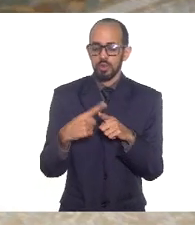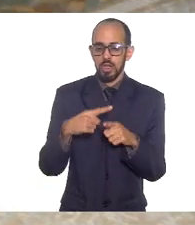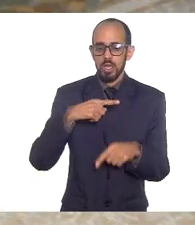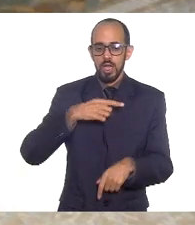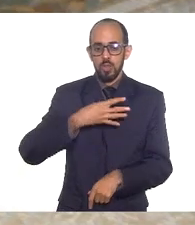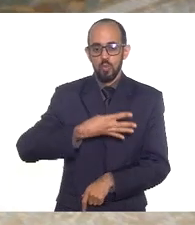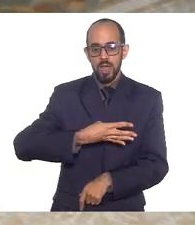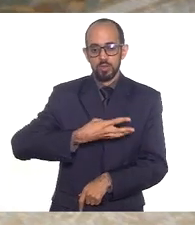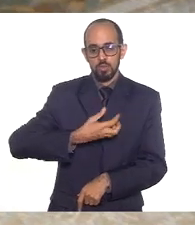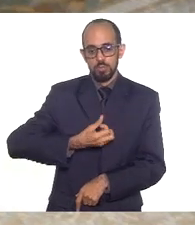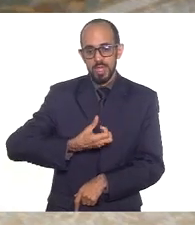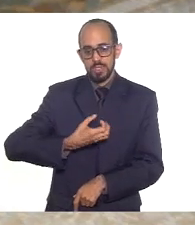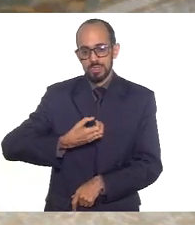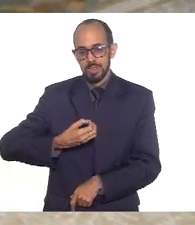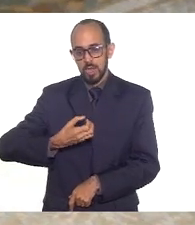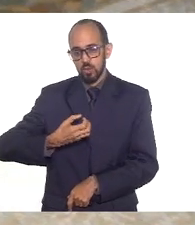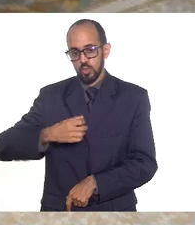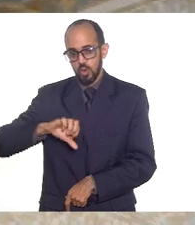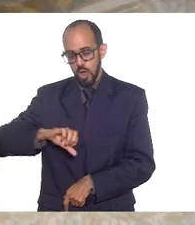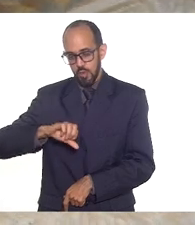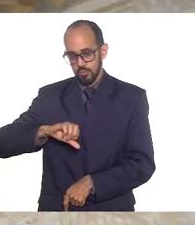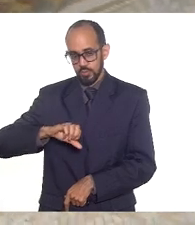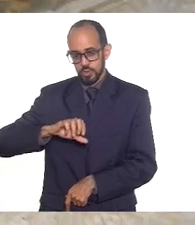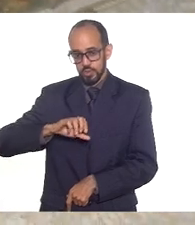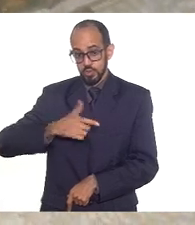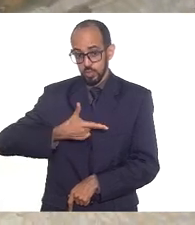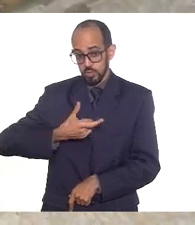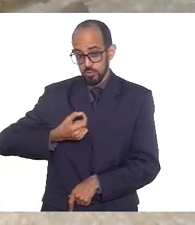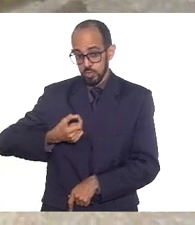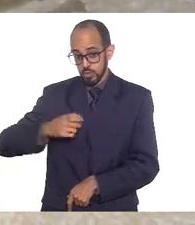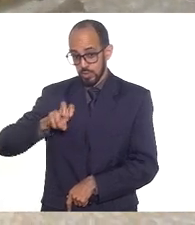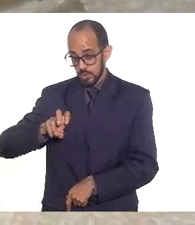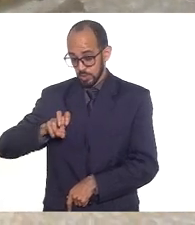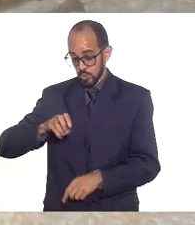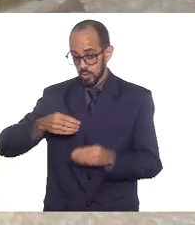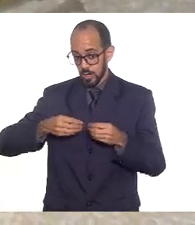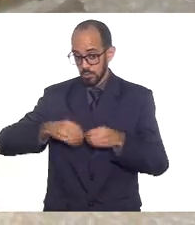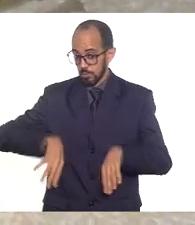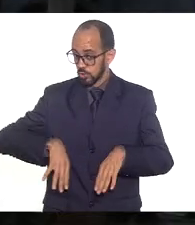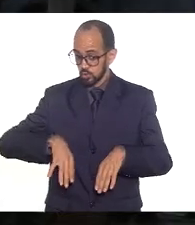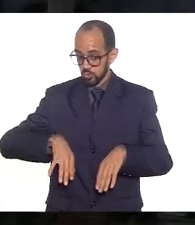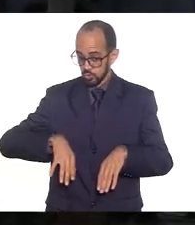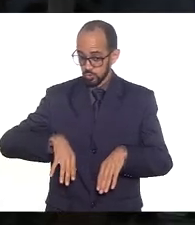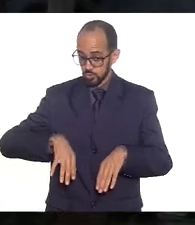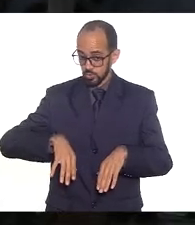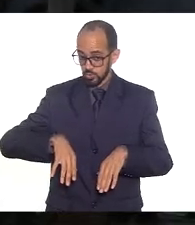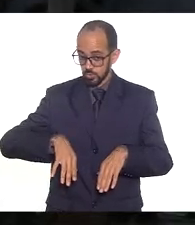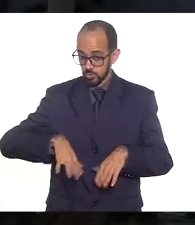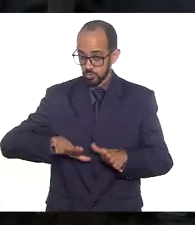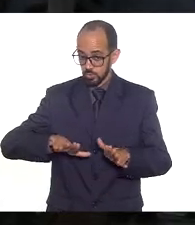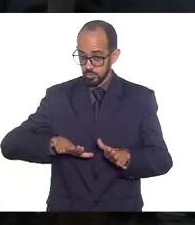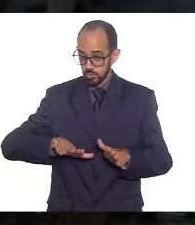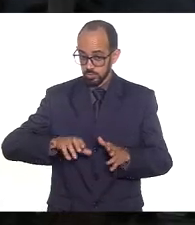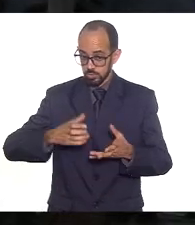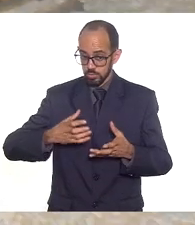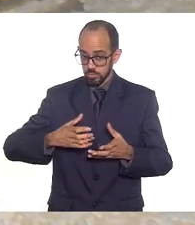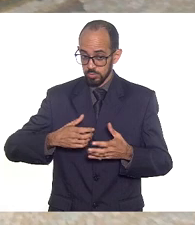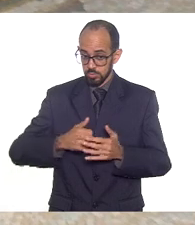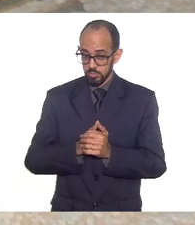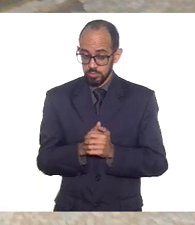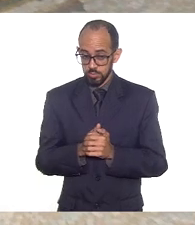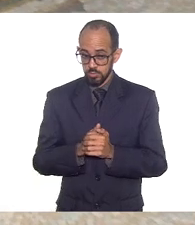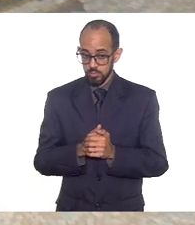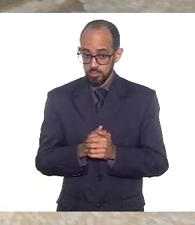46 09 2005 em vigor estaria prejudicada preciso fazer amarelo de qualidade sobre essa lei